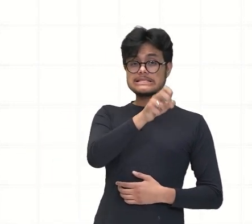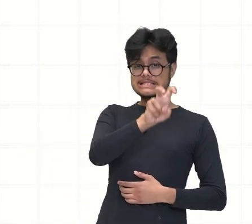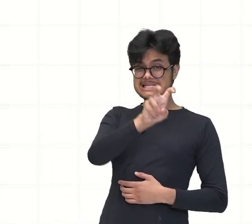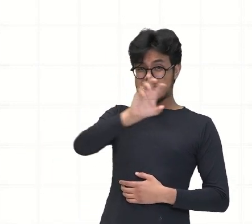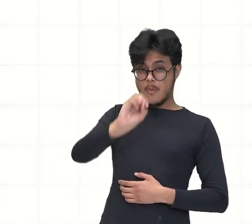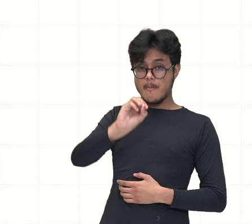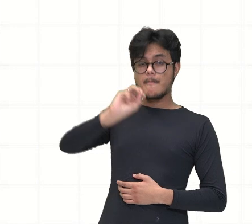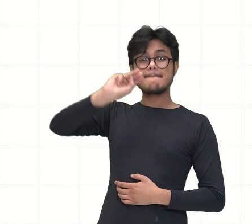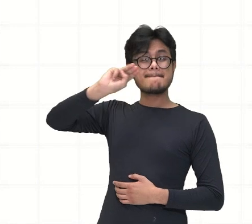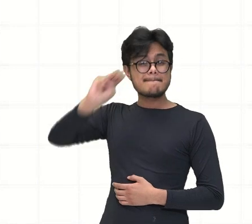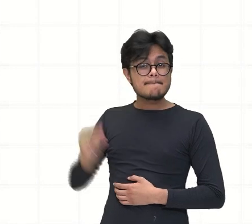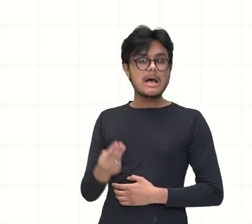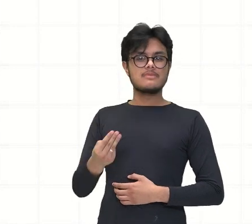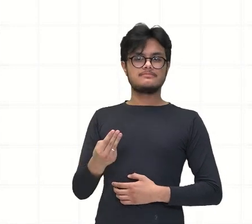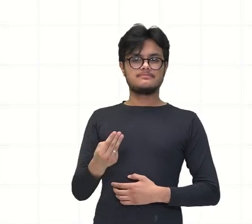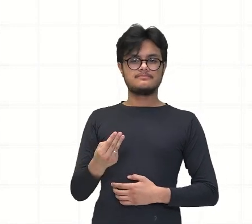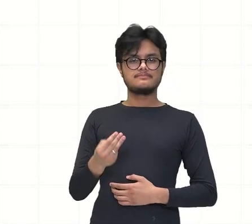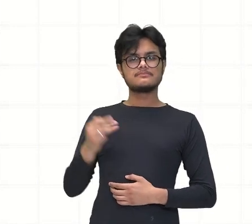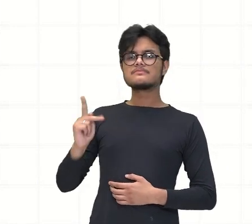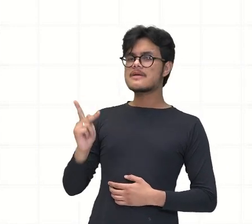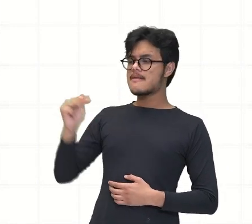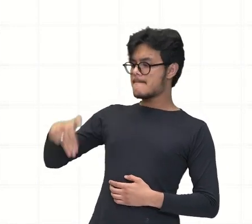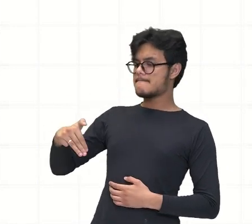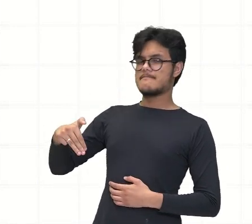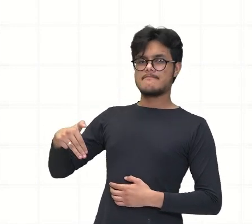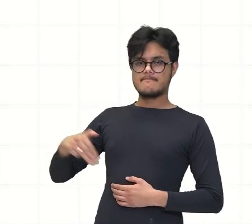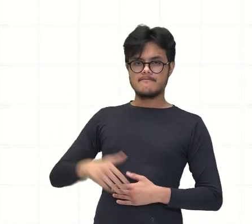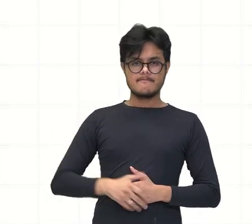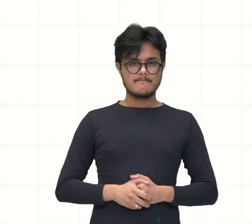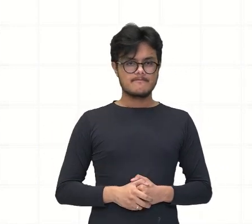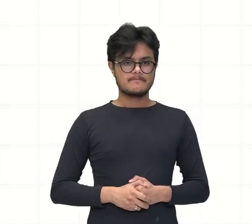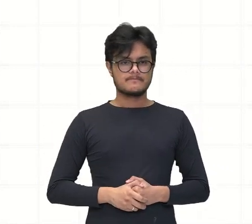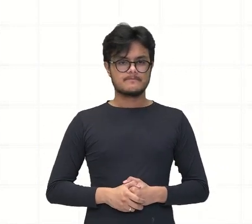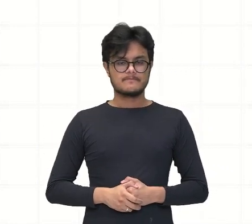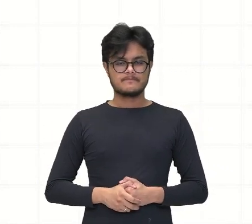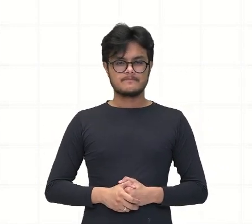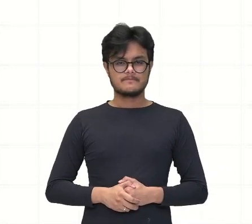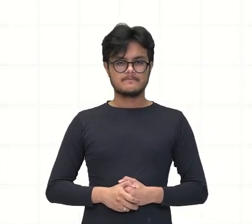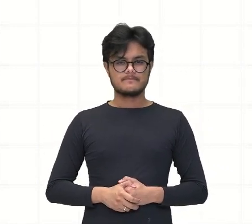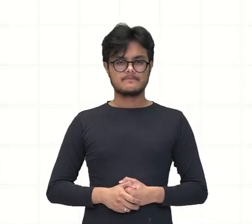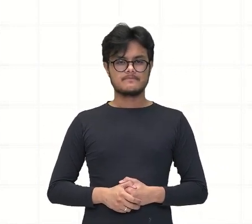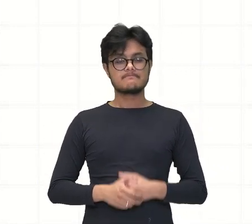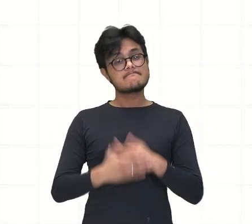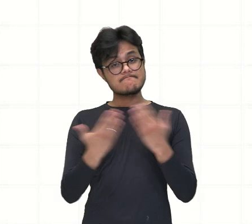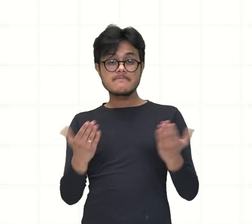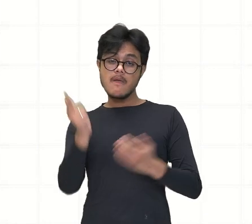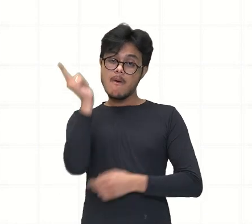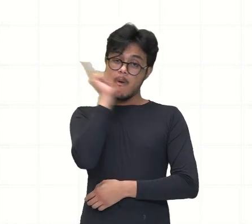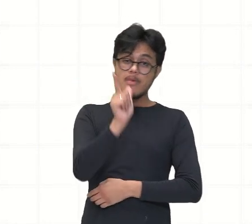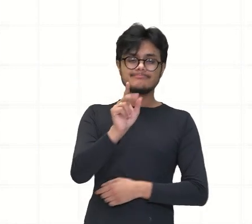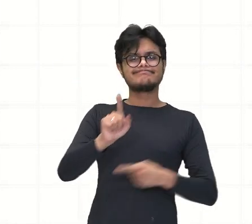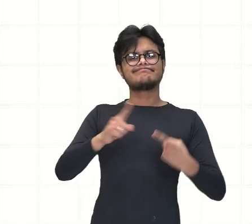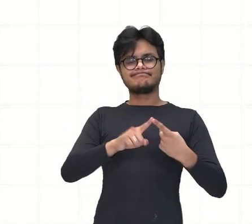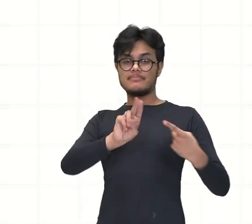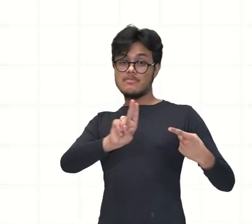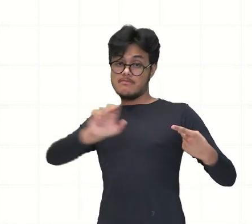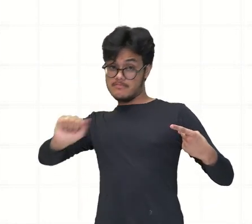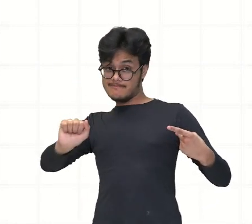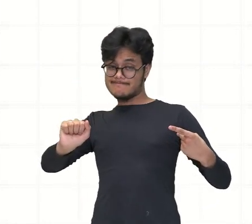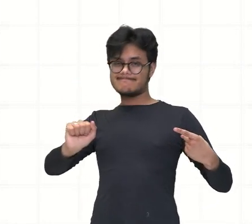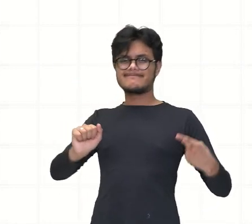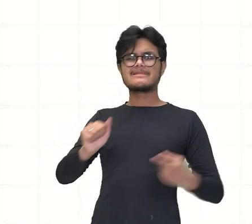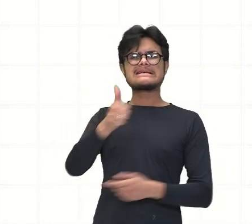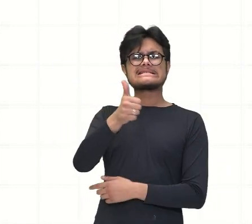150 milhões de quilômetros, beleza? Então, para eu ter uma unidade astronômica, ela equivale